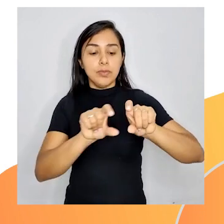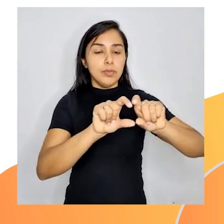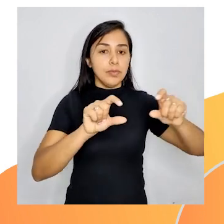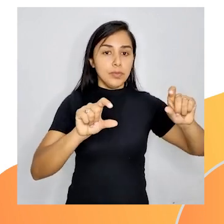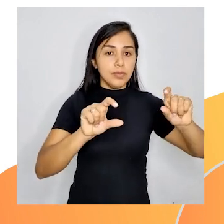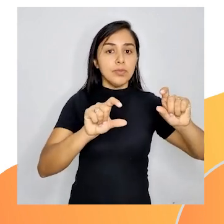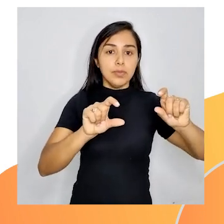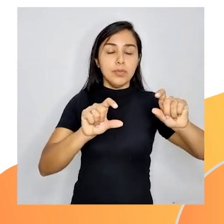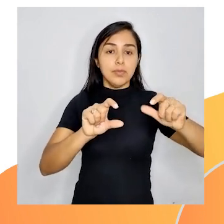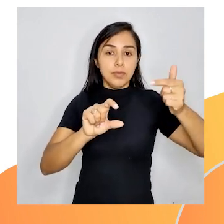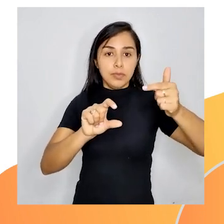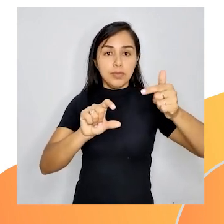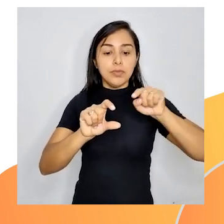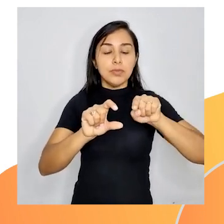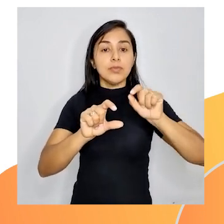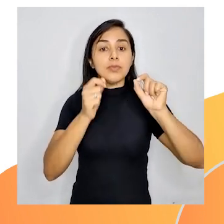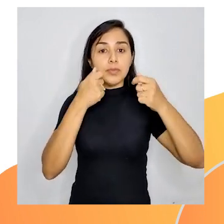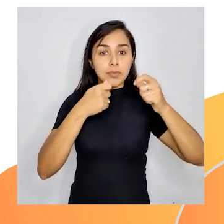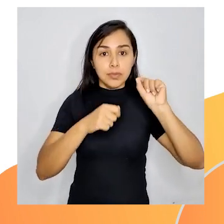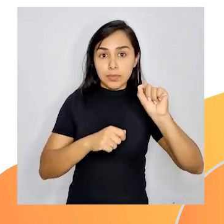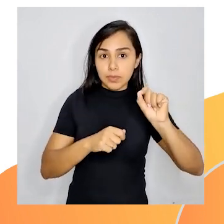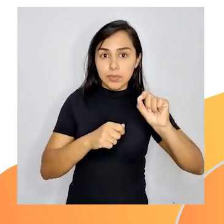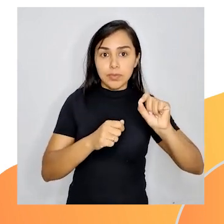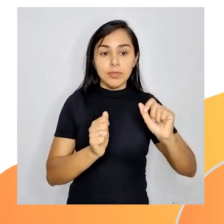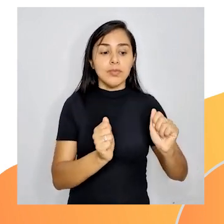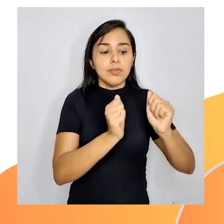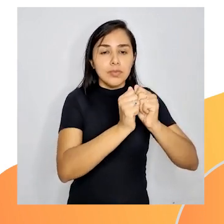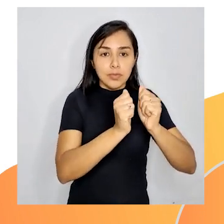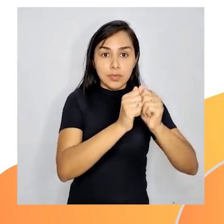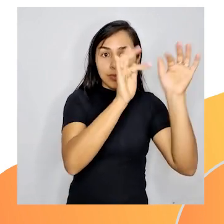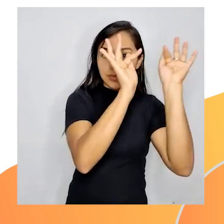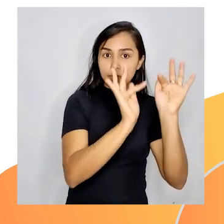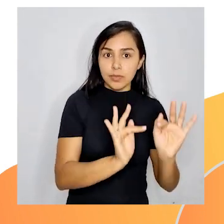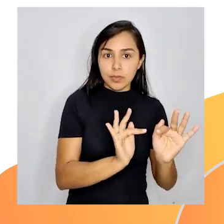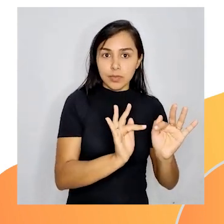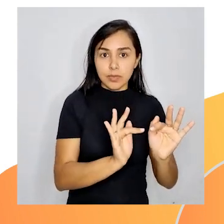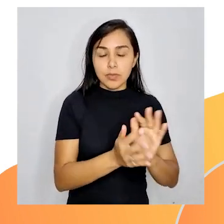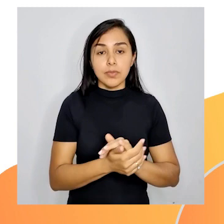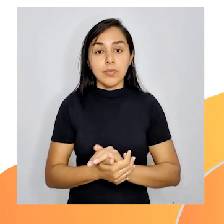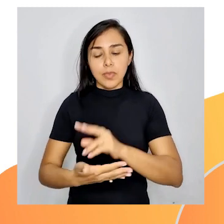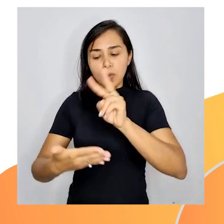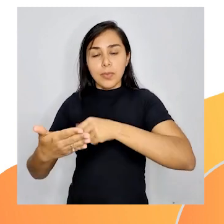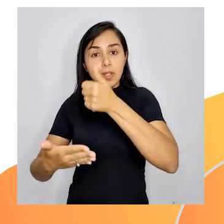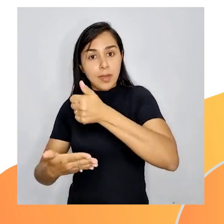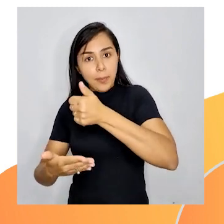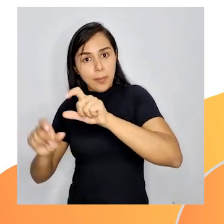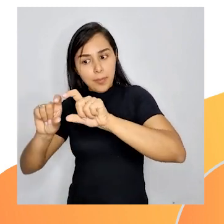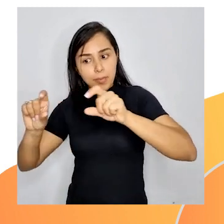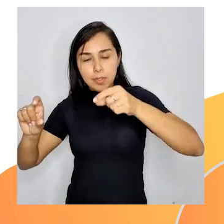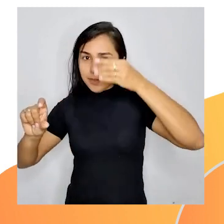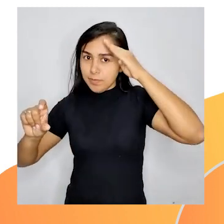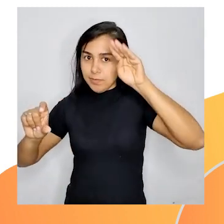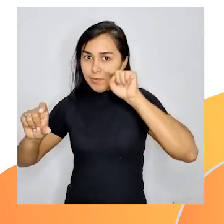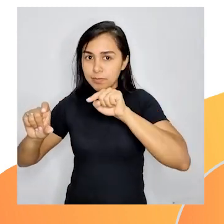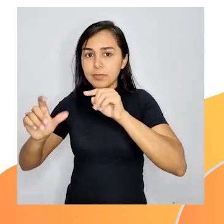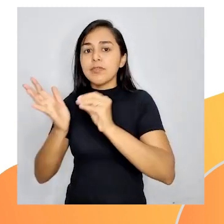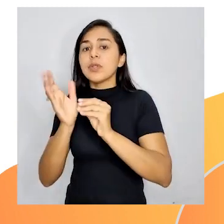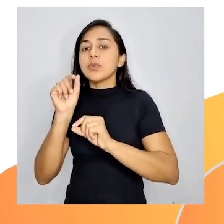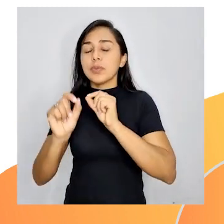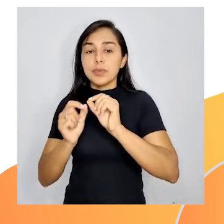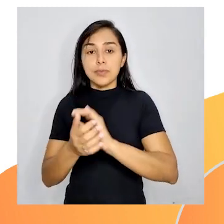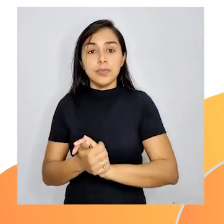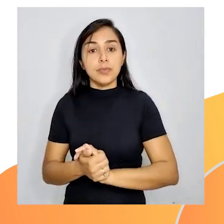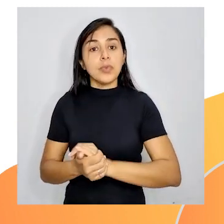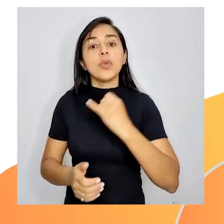felizes. Vamos analisar a oração principal para ver o que está faltando nela? O importante é